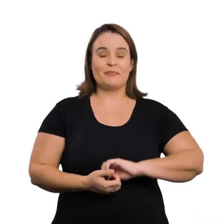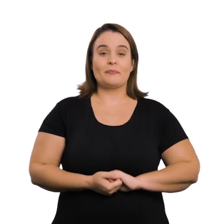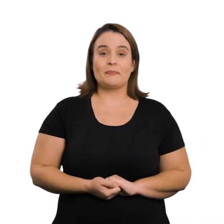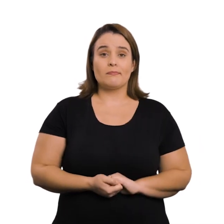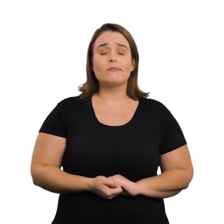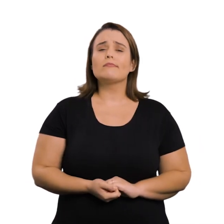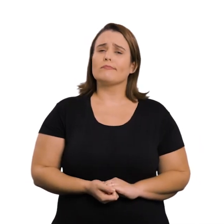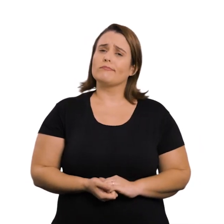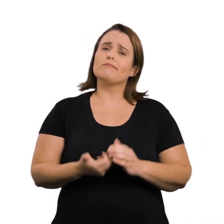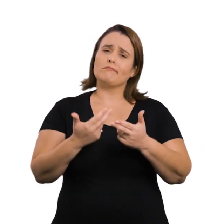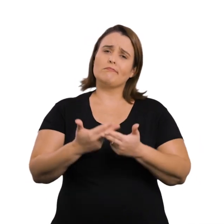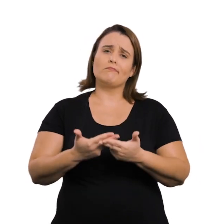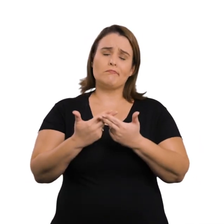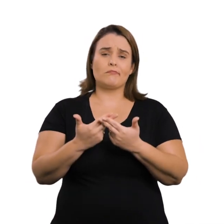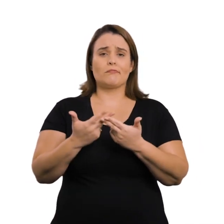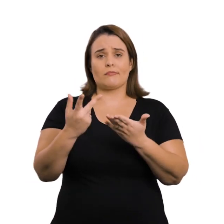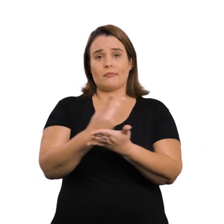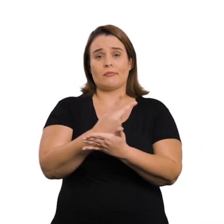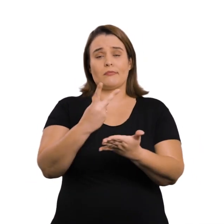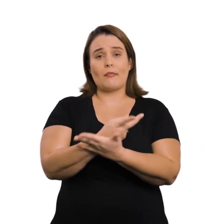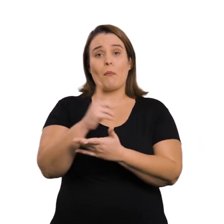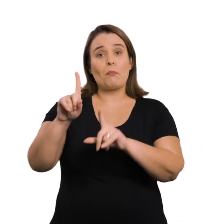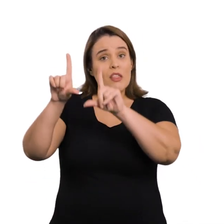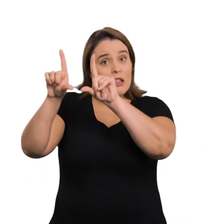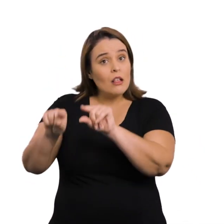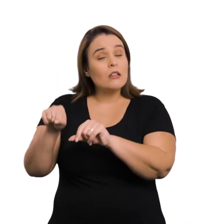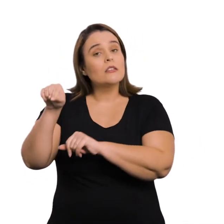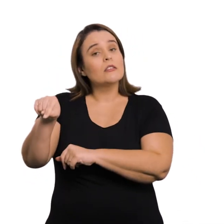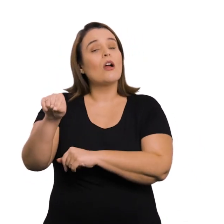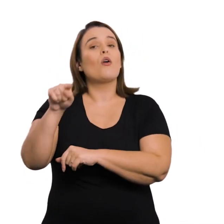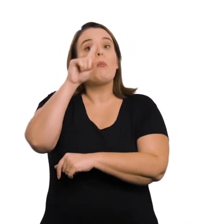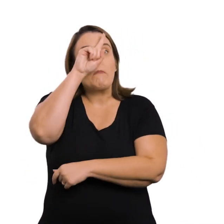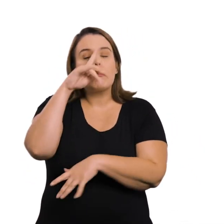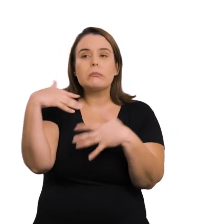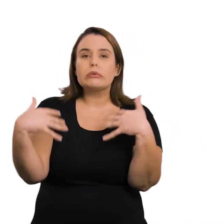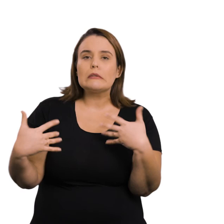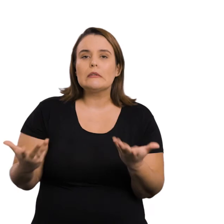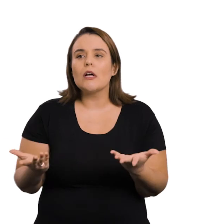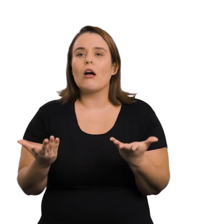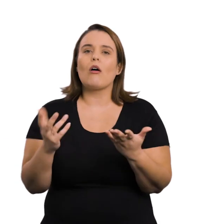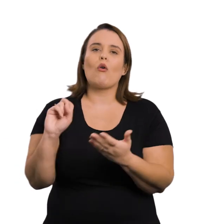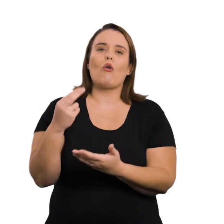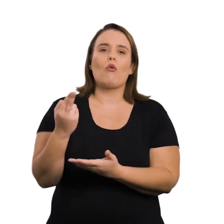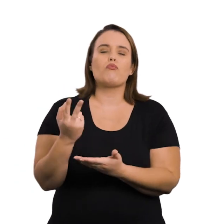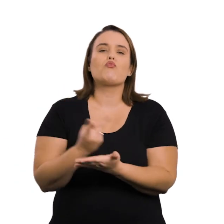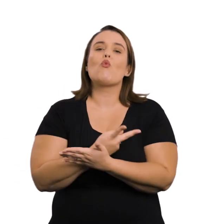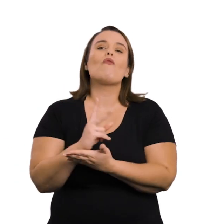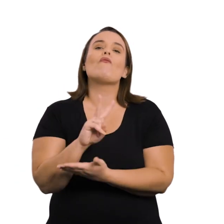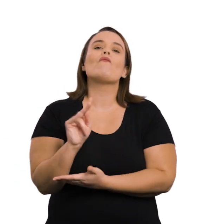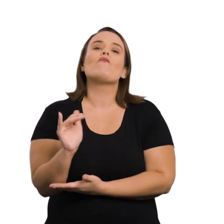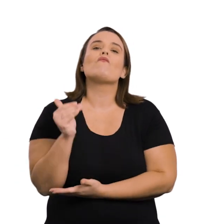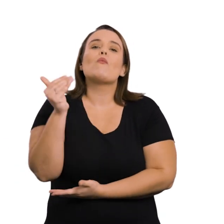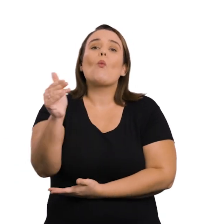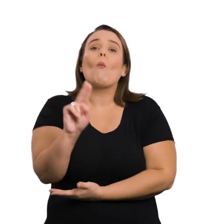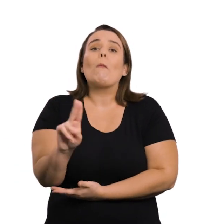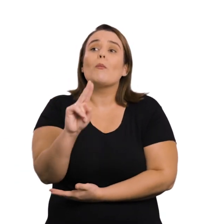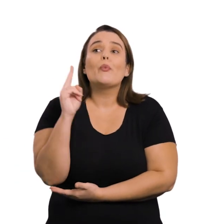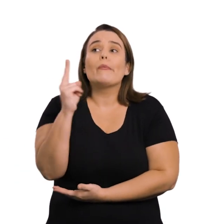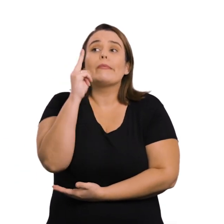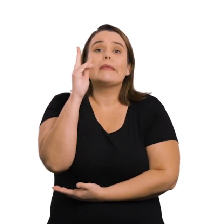5. Tolerância ao erro. Minimizar os riscos e as consequências adversas de ações